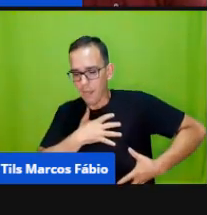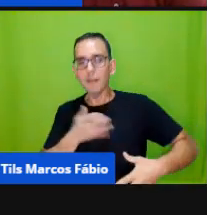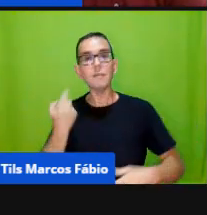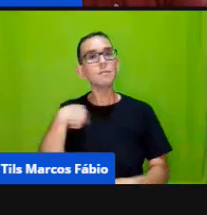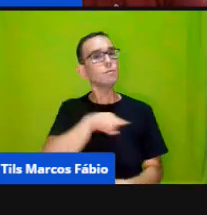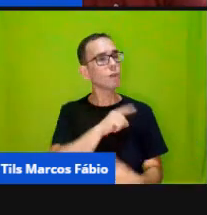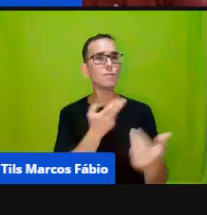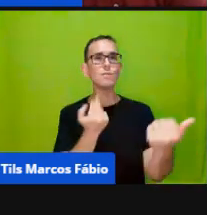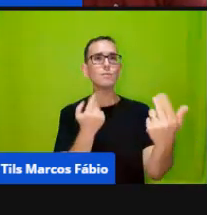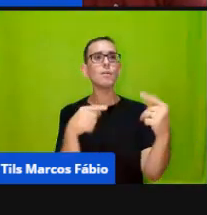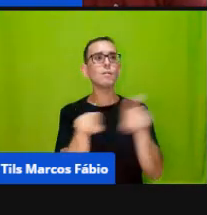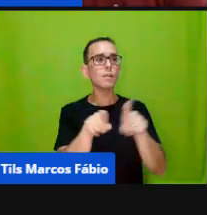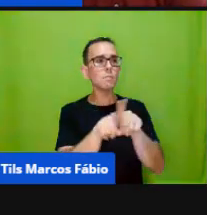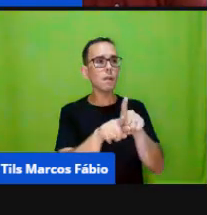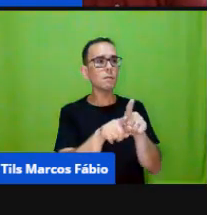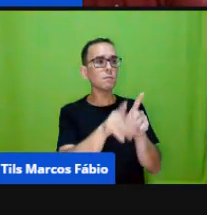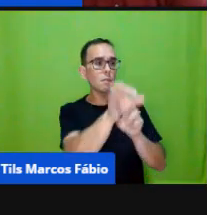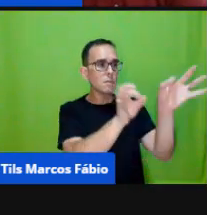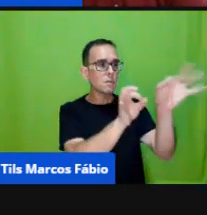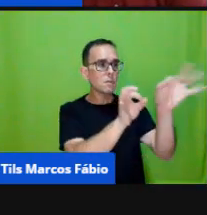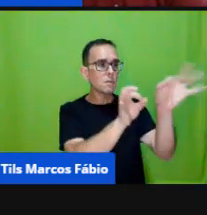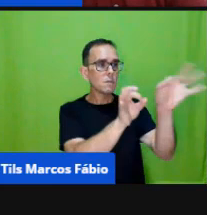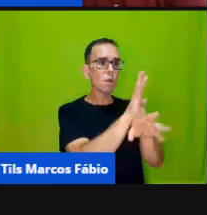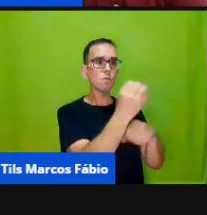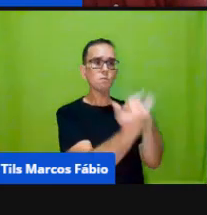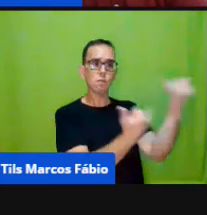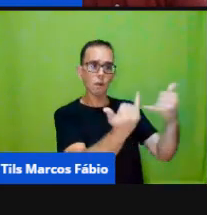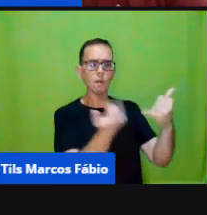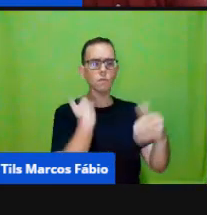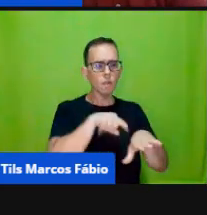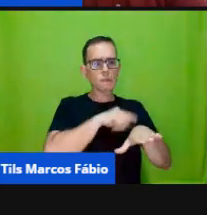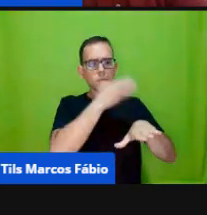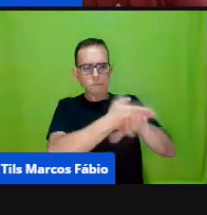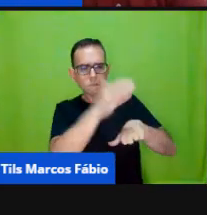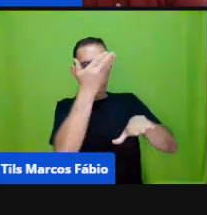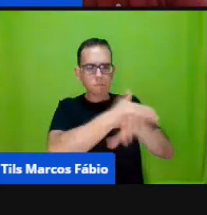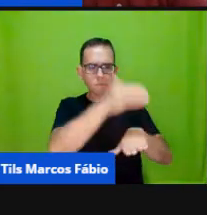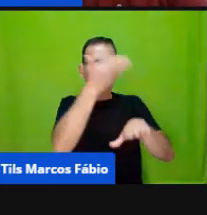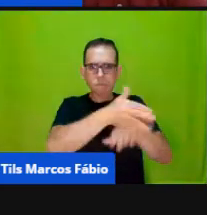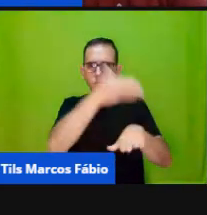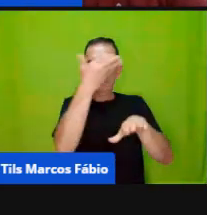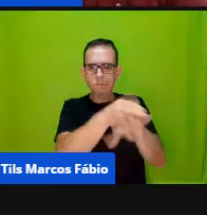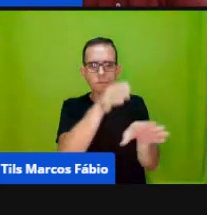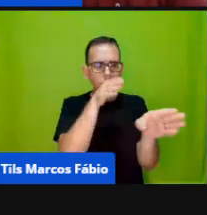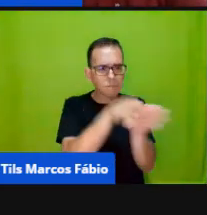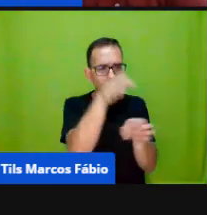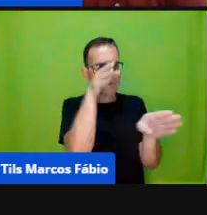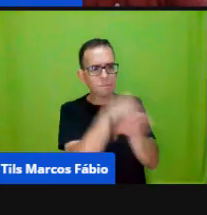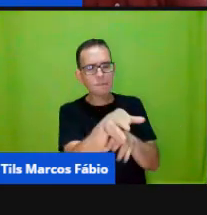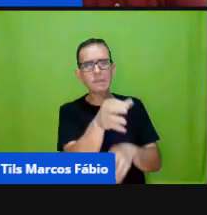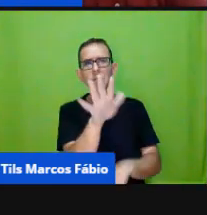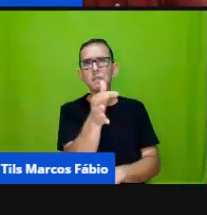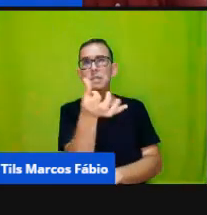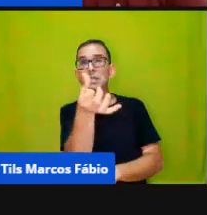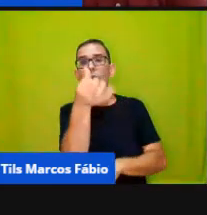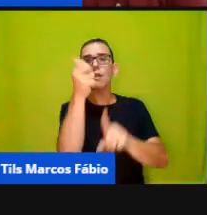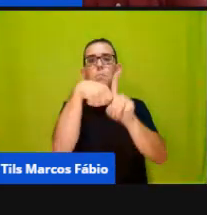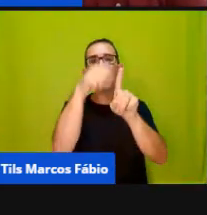se preparava para os jogos. Nós treinávamos as nossas crianças aí por